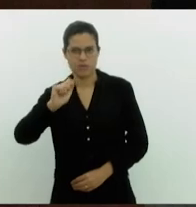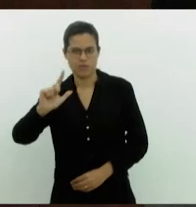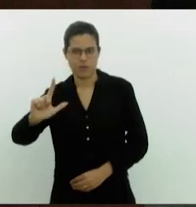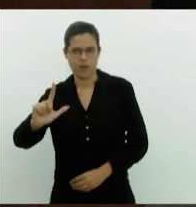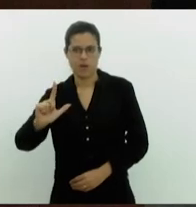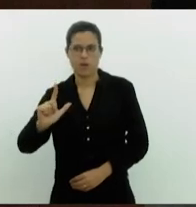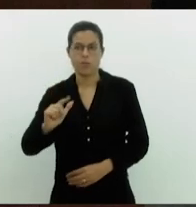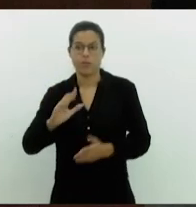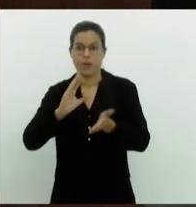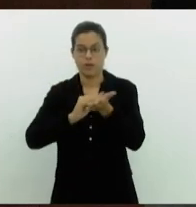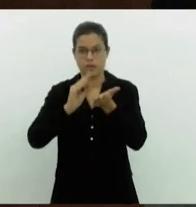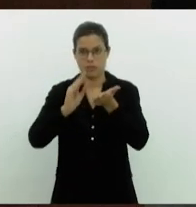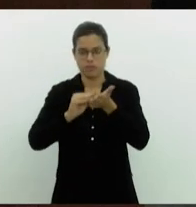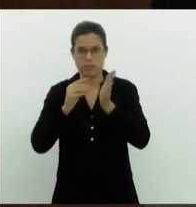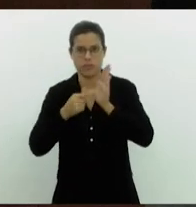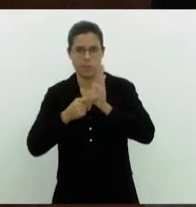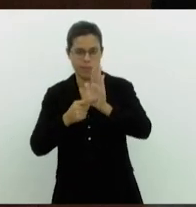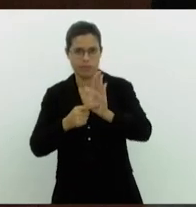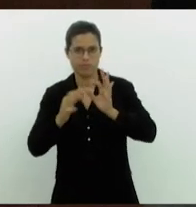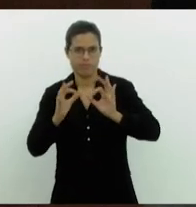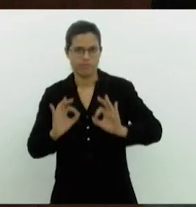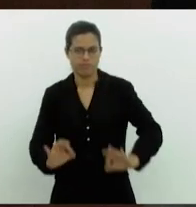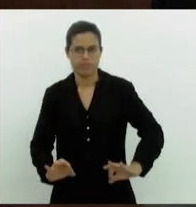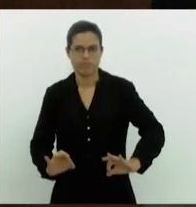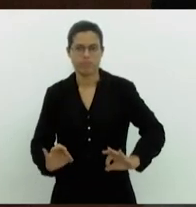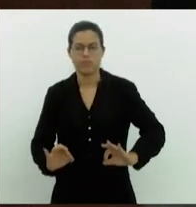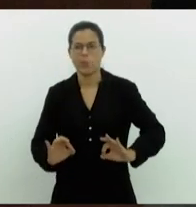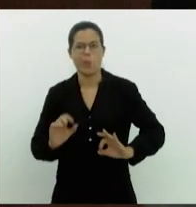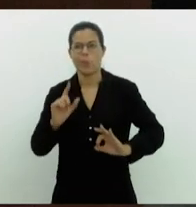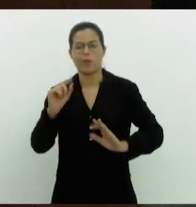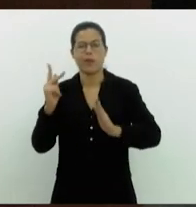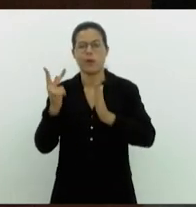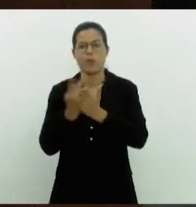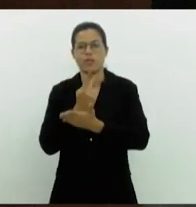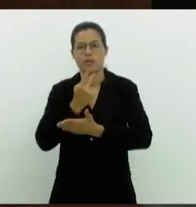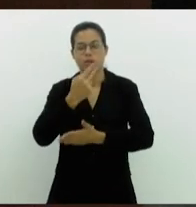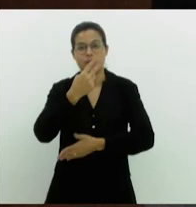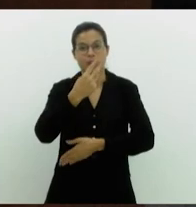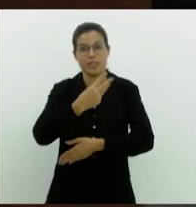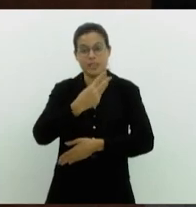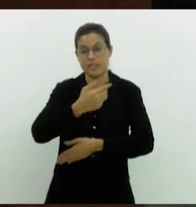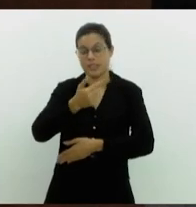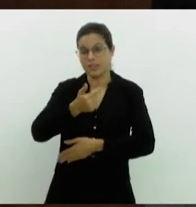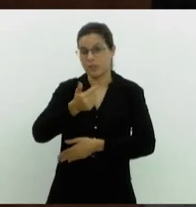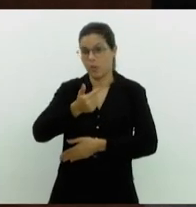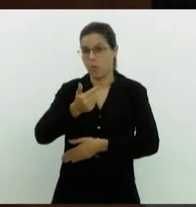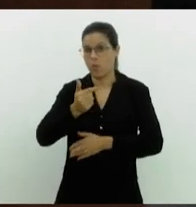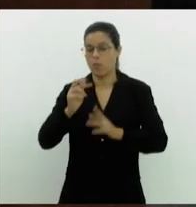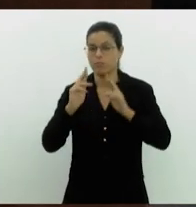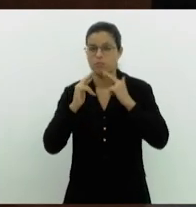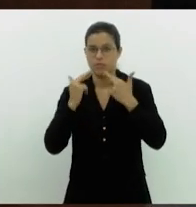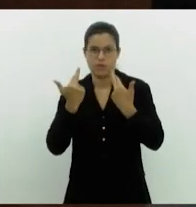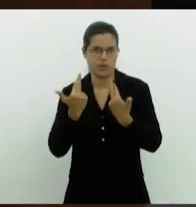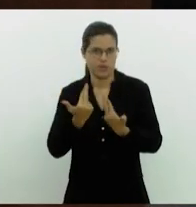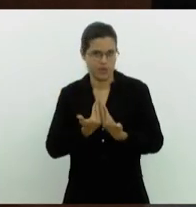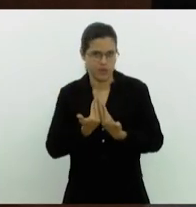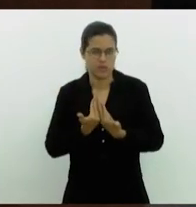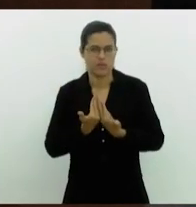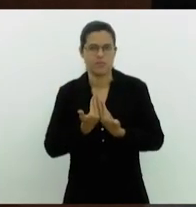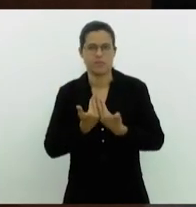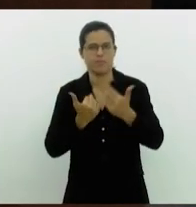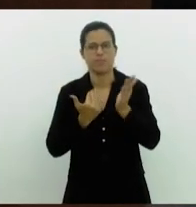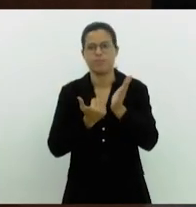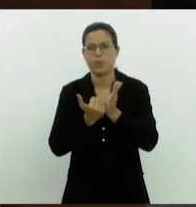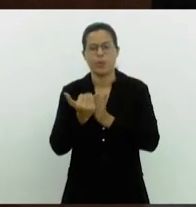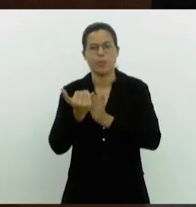a ata reflete com exatidão o ocorrido na 32ª sessão ordinária, que